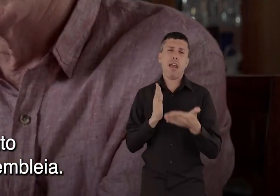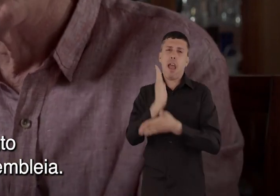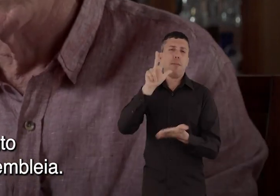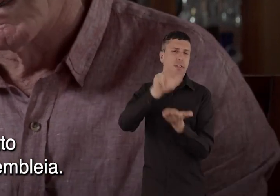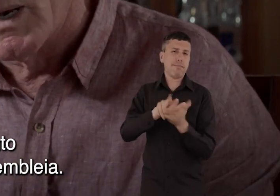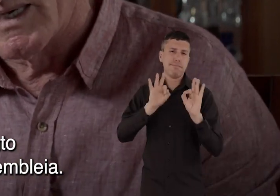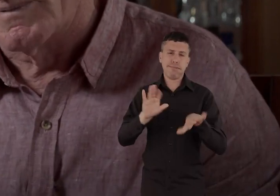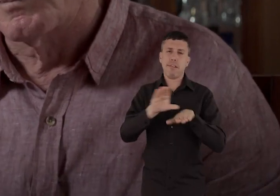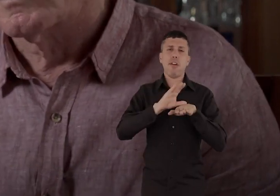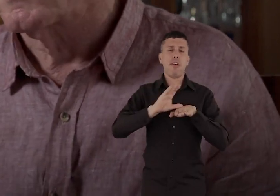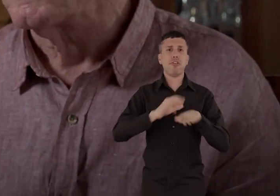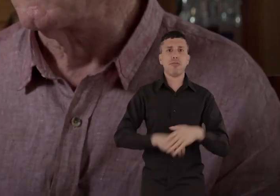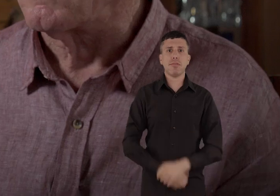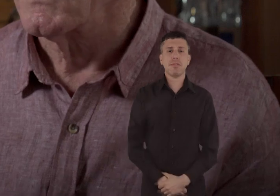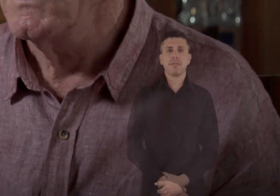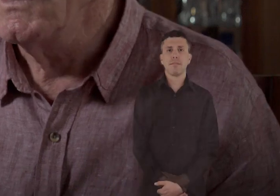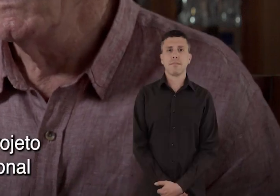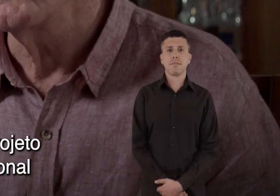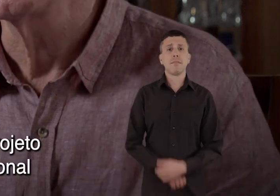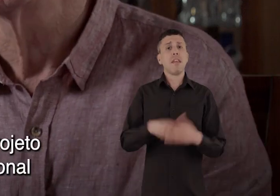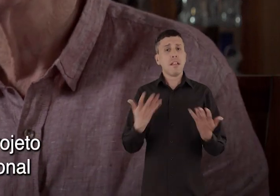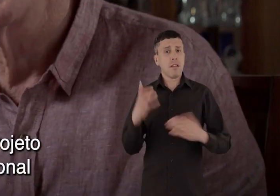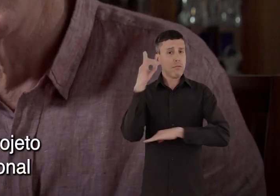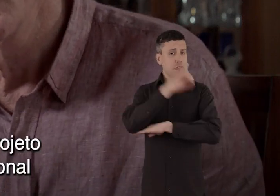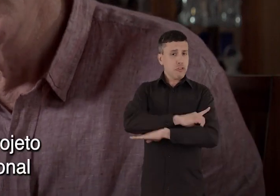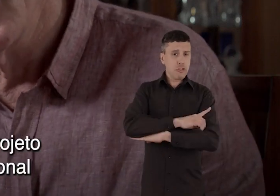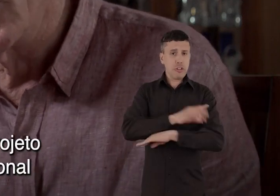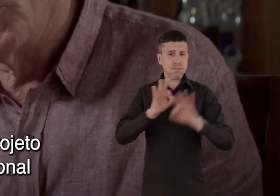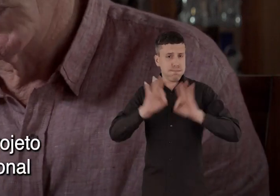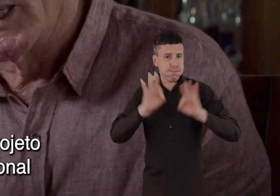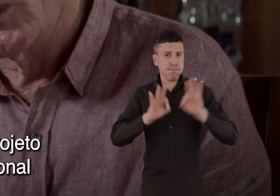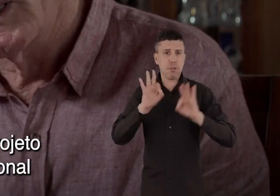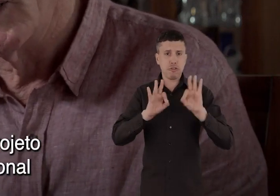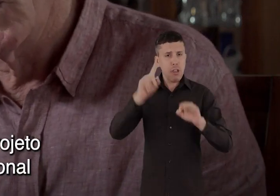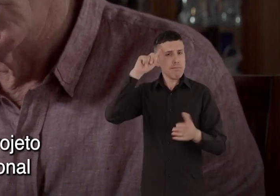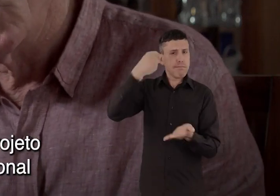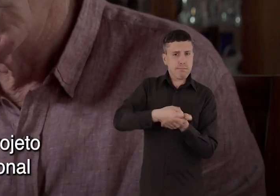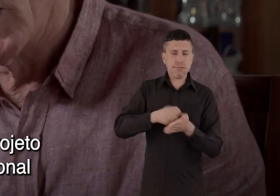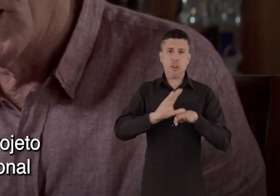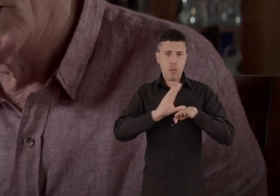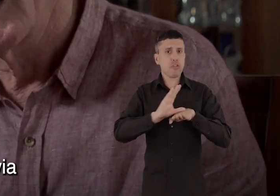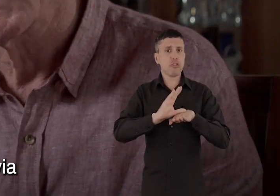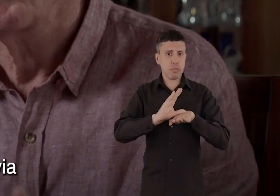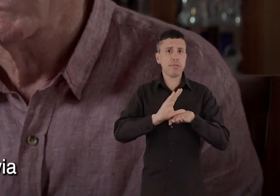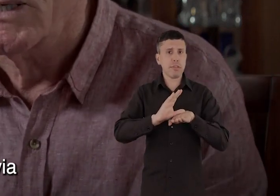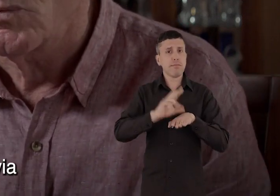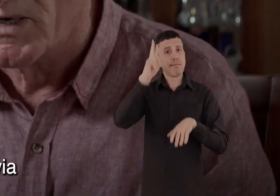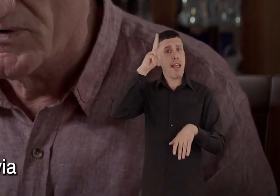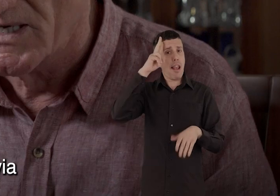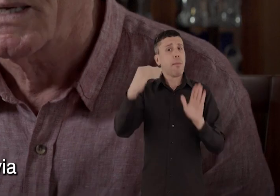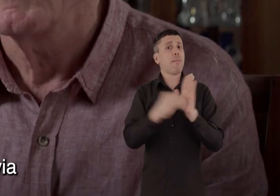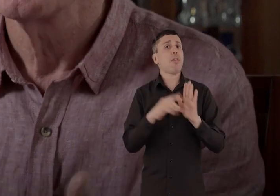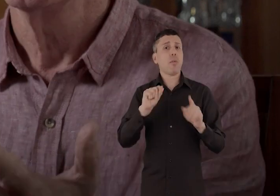fosse aprovado pela Assembleia. No dia em que esse projeto de decisão constitucional, que,